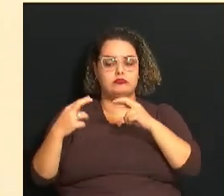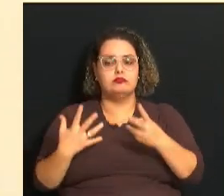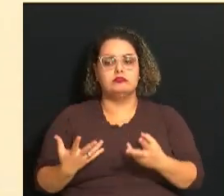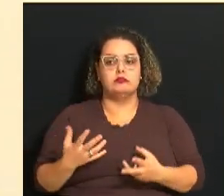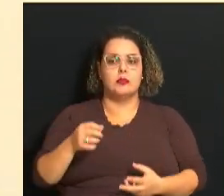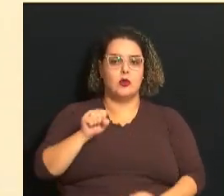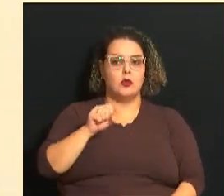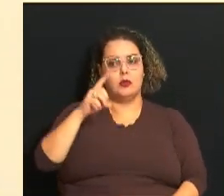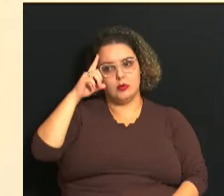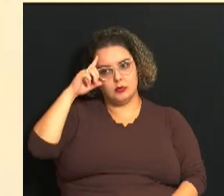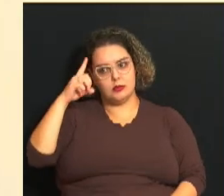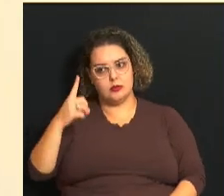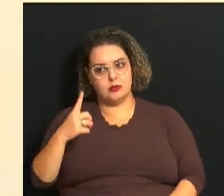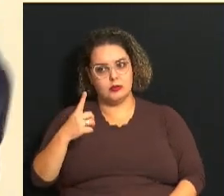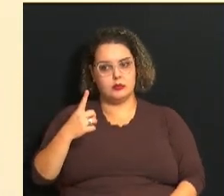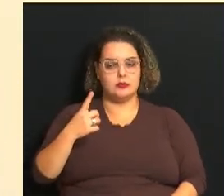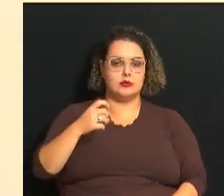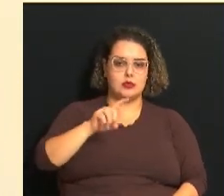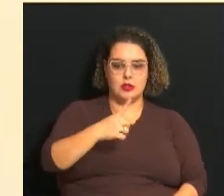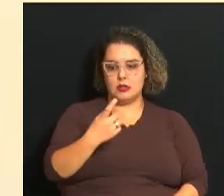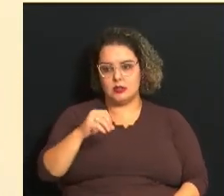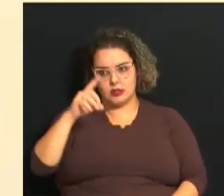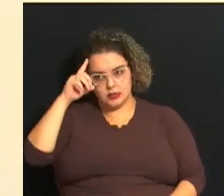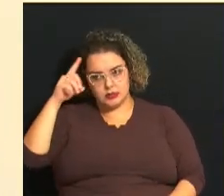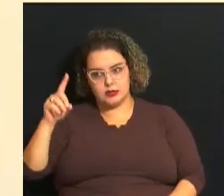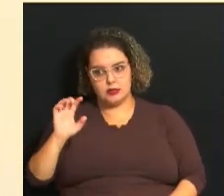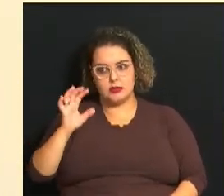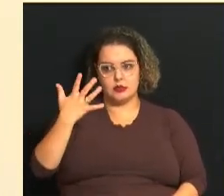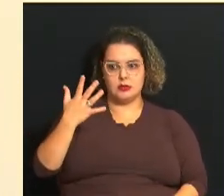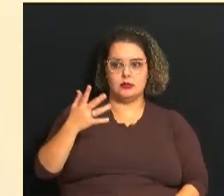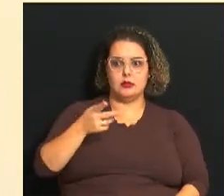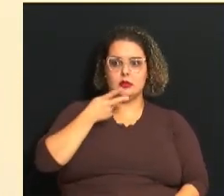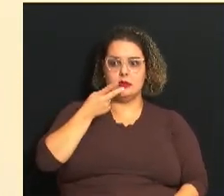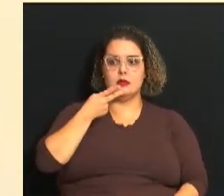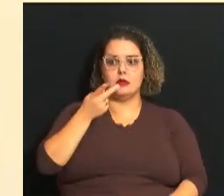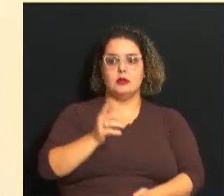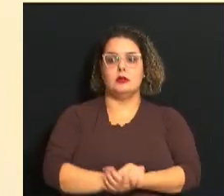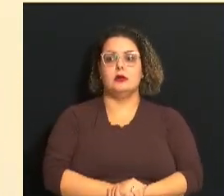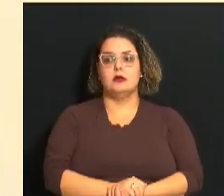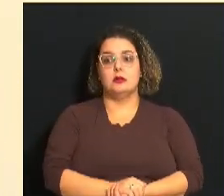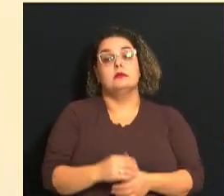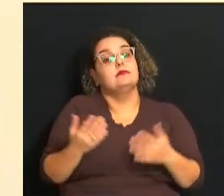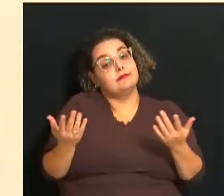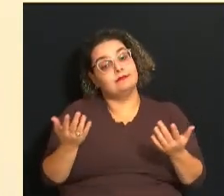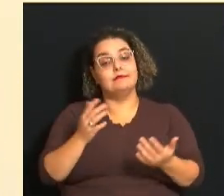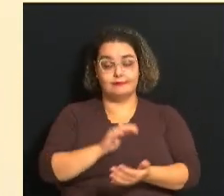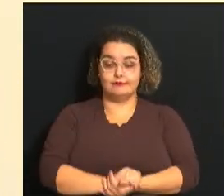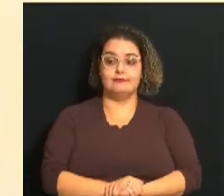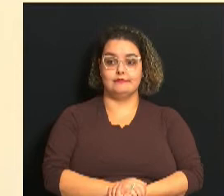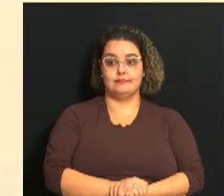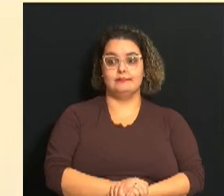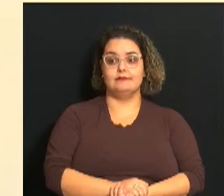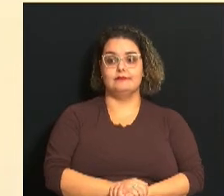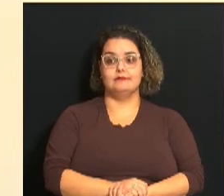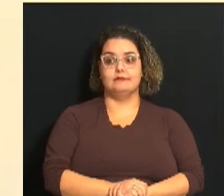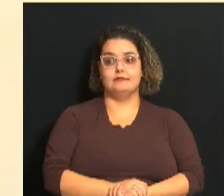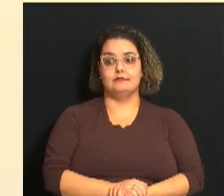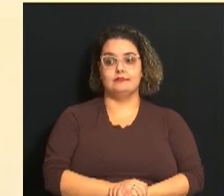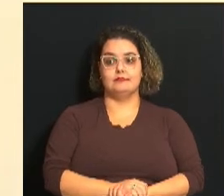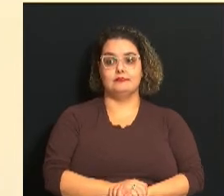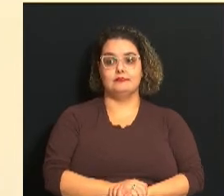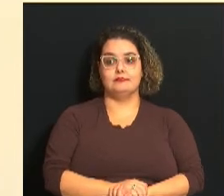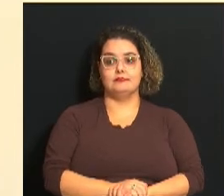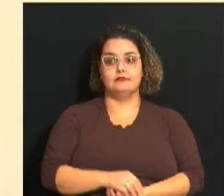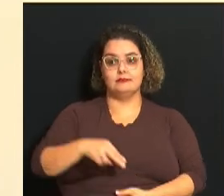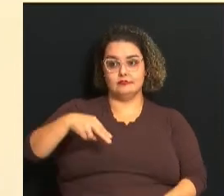8 10 dias e foi o que aconteceu nesse caso hipotético a gente tá citando então é colocando aqui a questão do